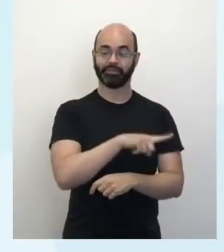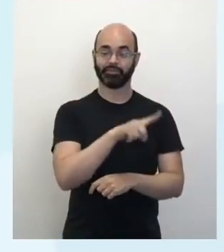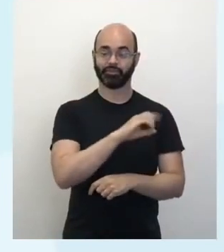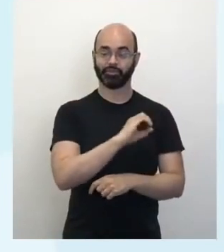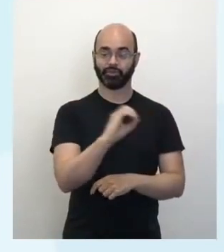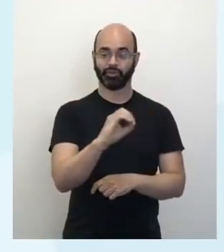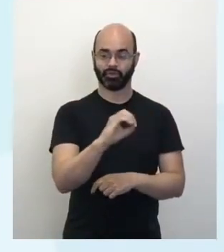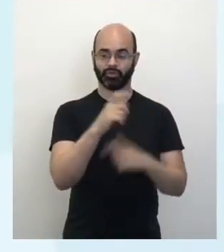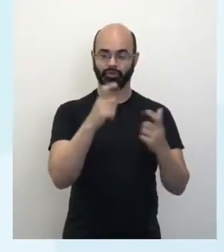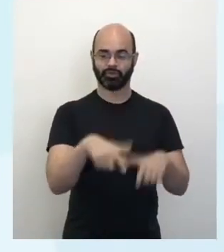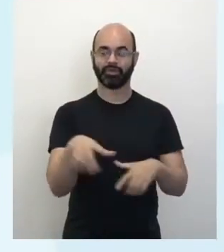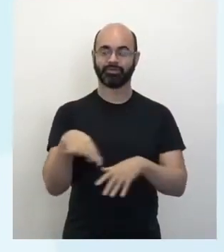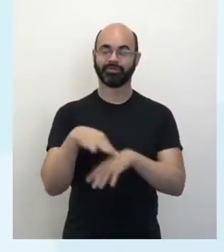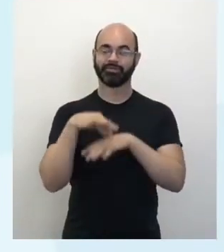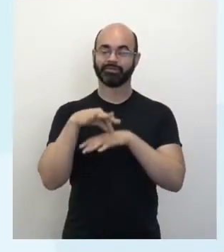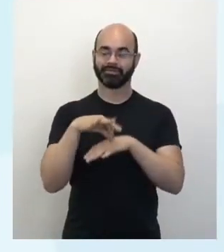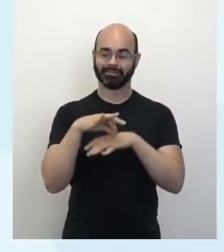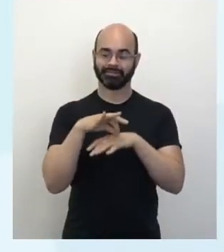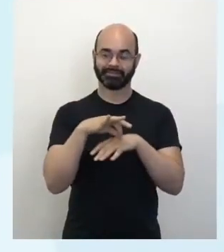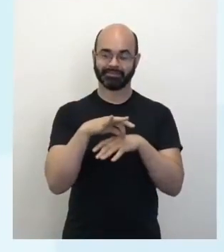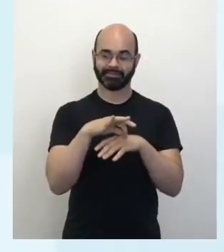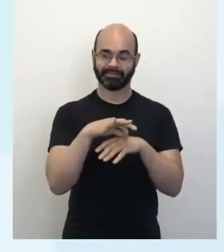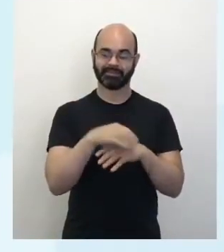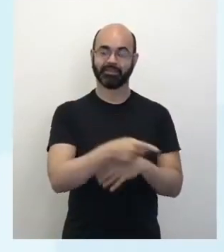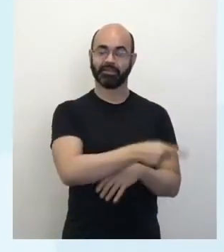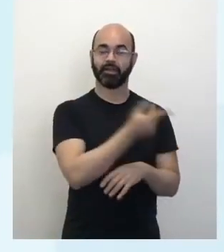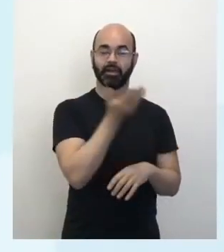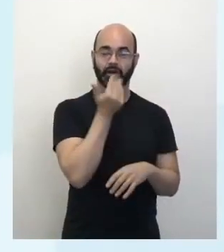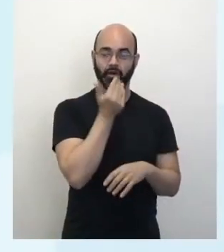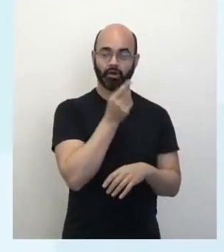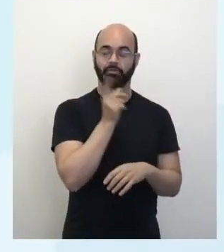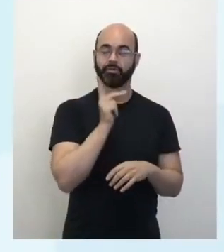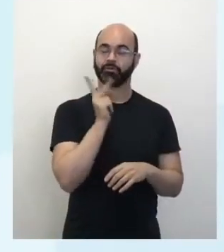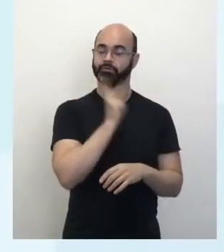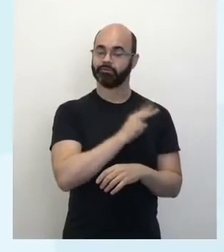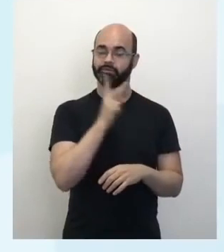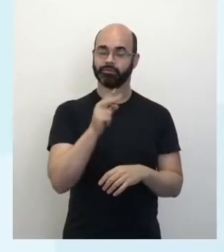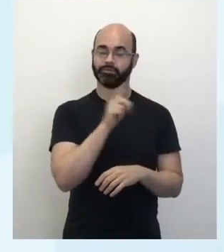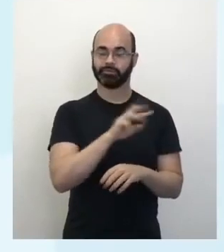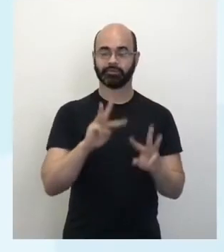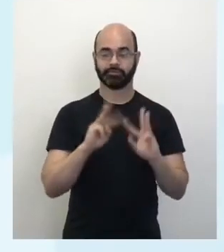que eles consomem é proporcional à sua massa.